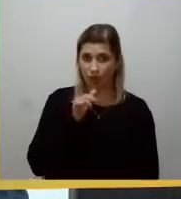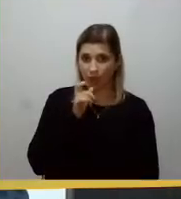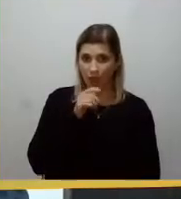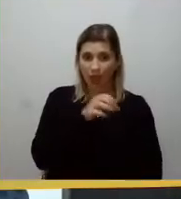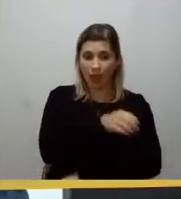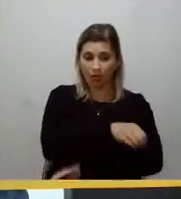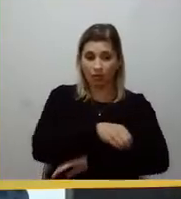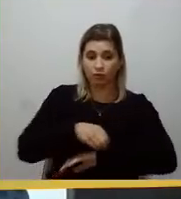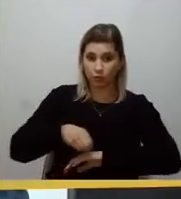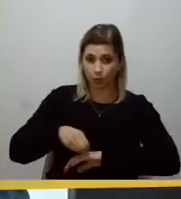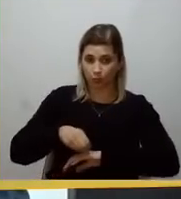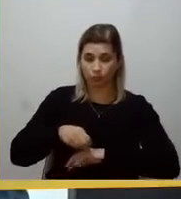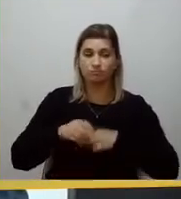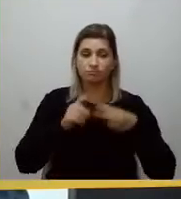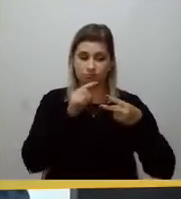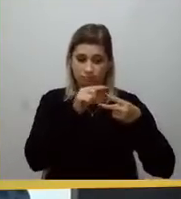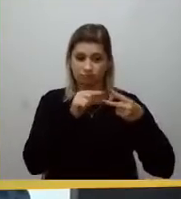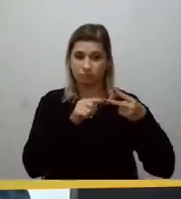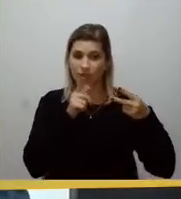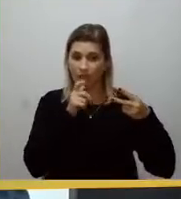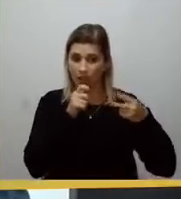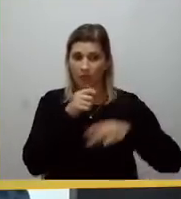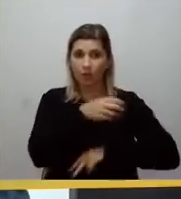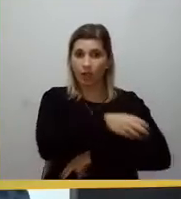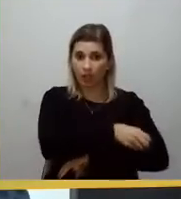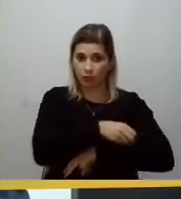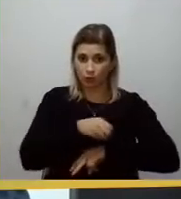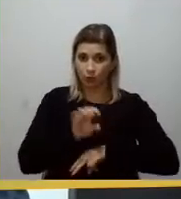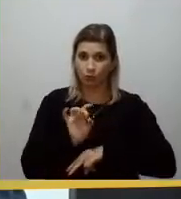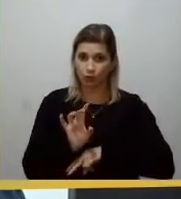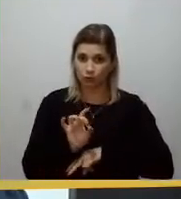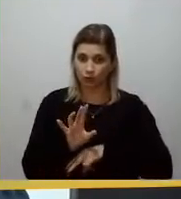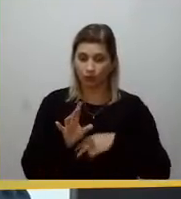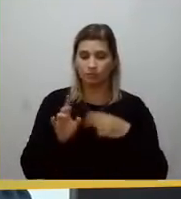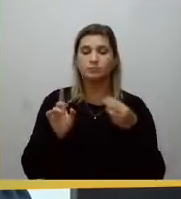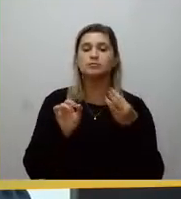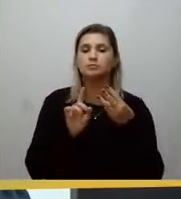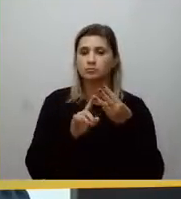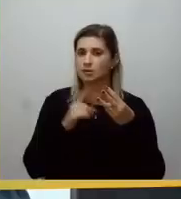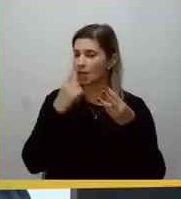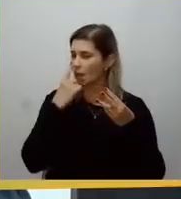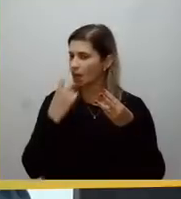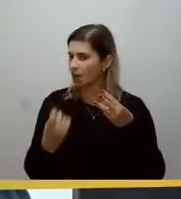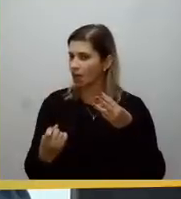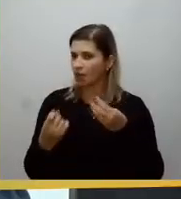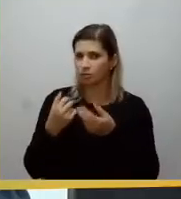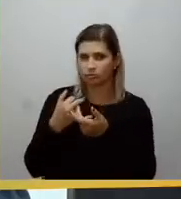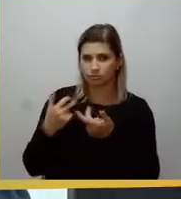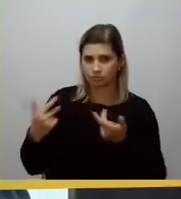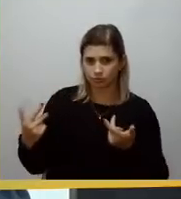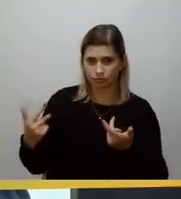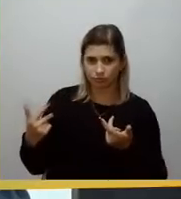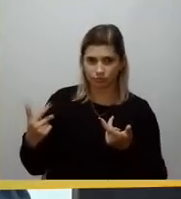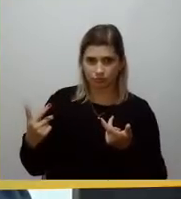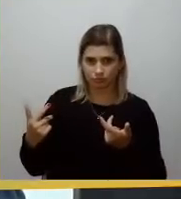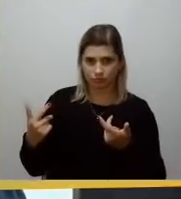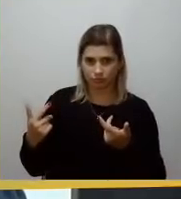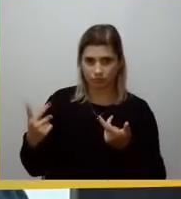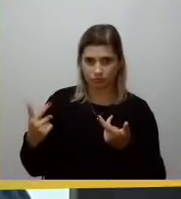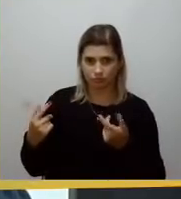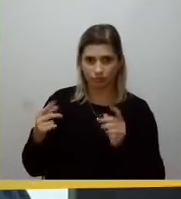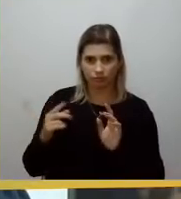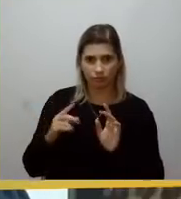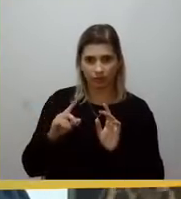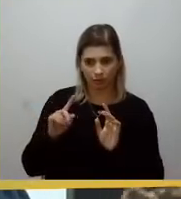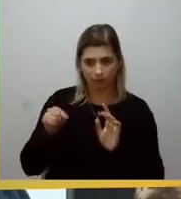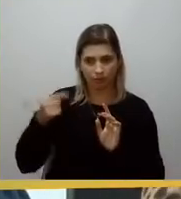só. Água e esgoto. Só. A questão lixo ou resíduos sólidos, foi um